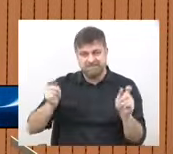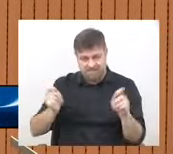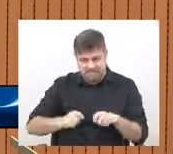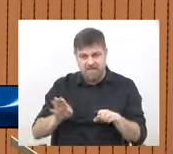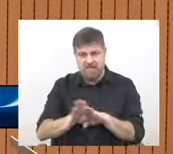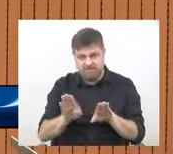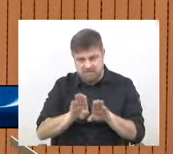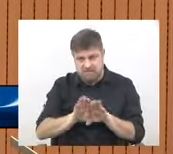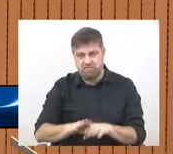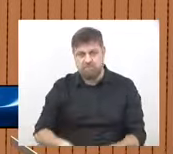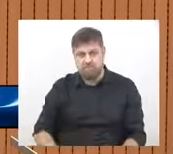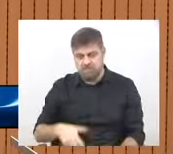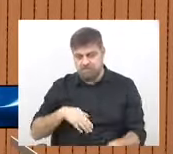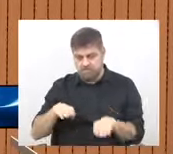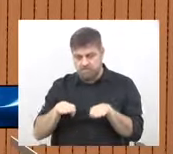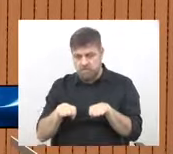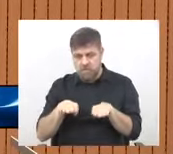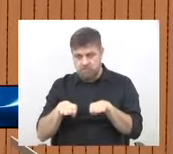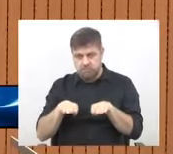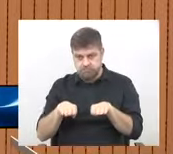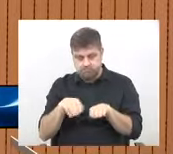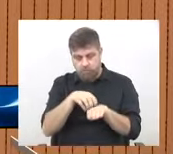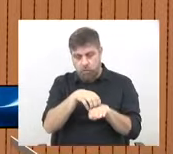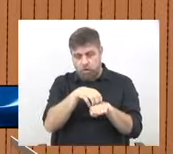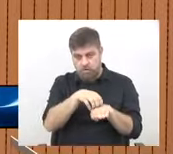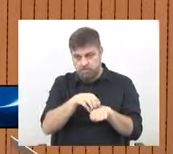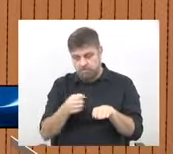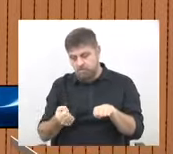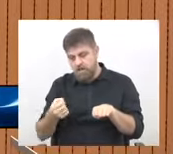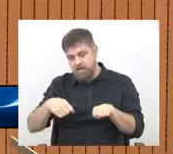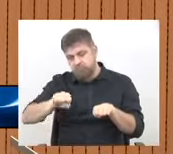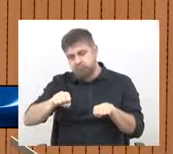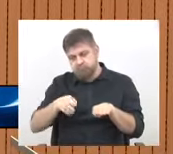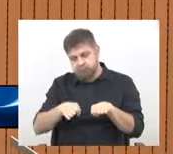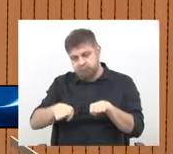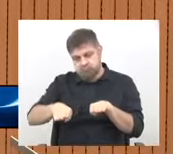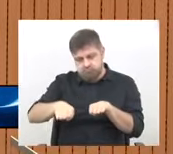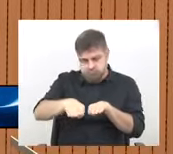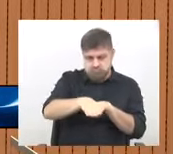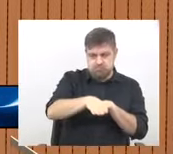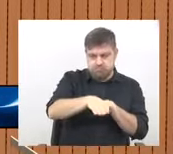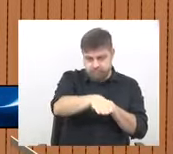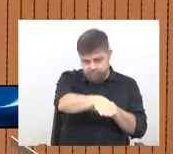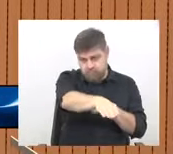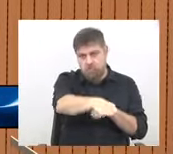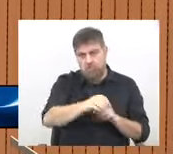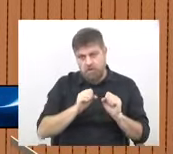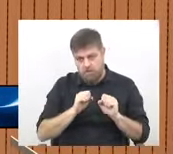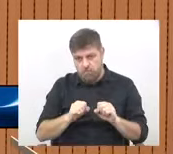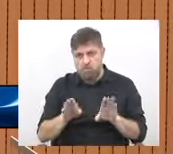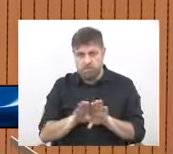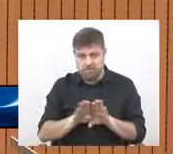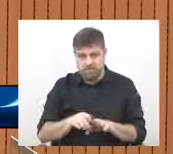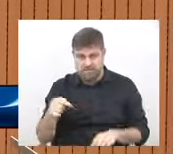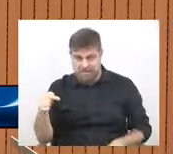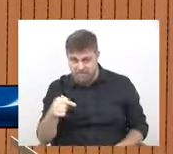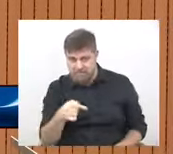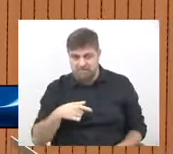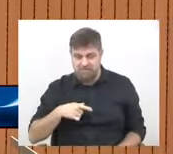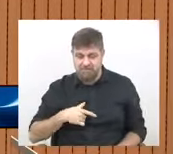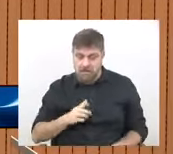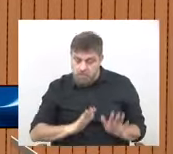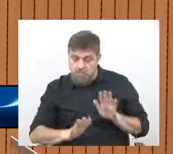fazer ultrapassagem utilizando a faixa do BRT, lógico, com preferência